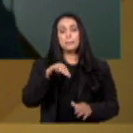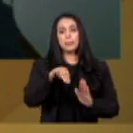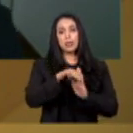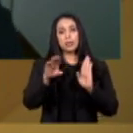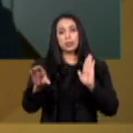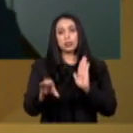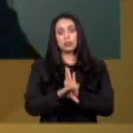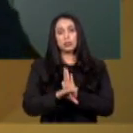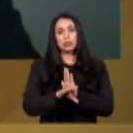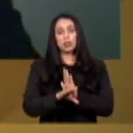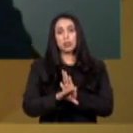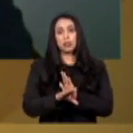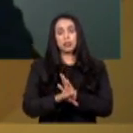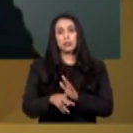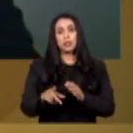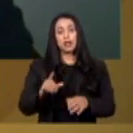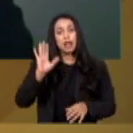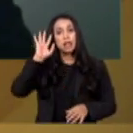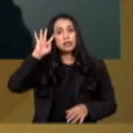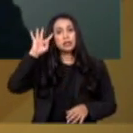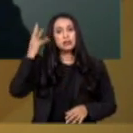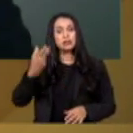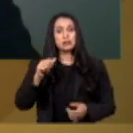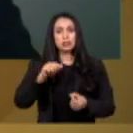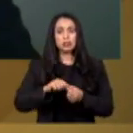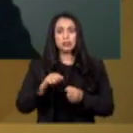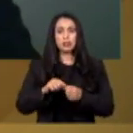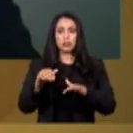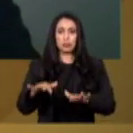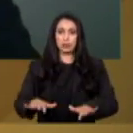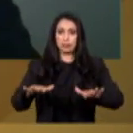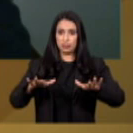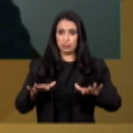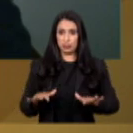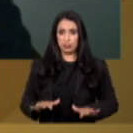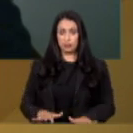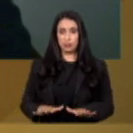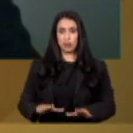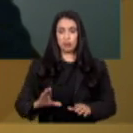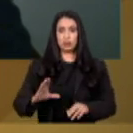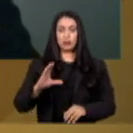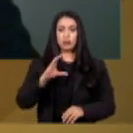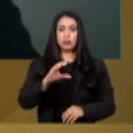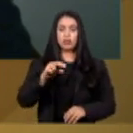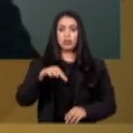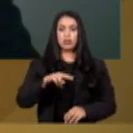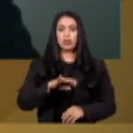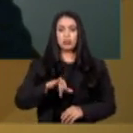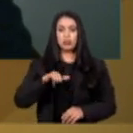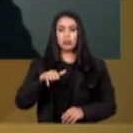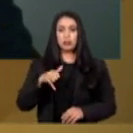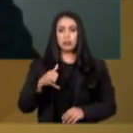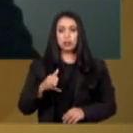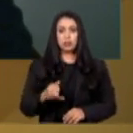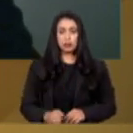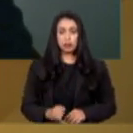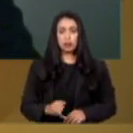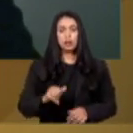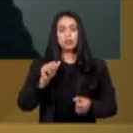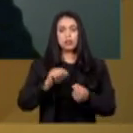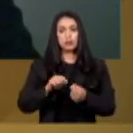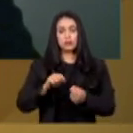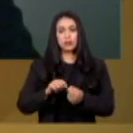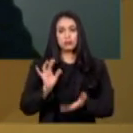e passante a decisão proferida pelo plenário do conselho nacional de justiça